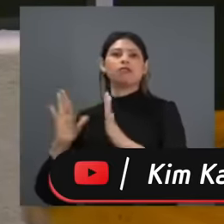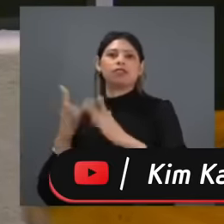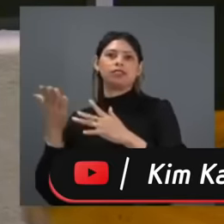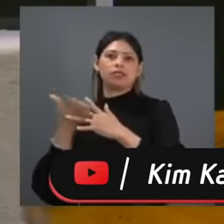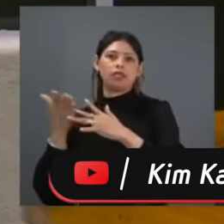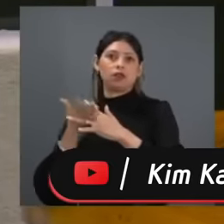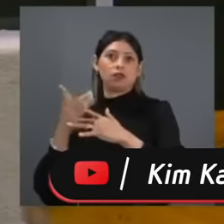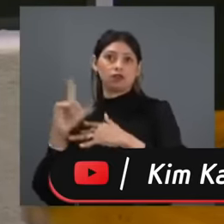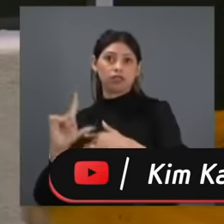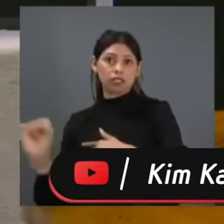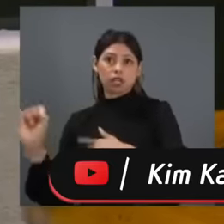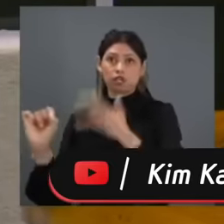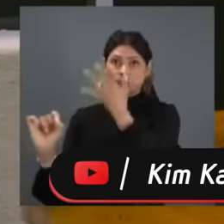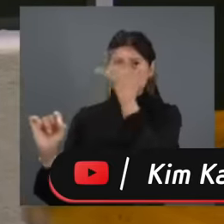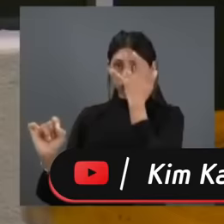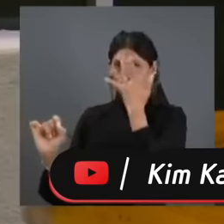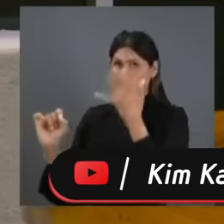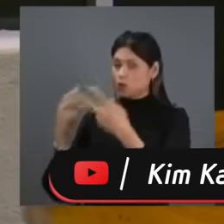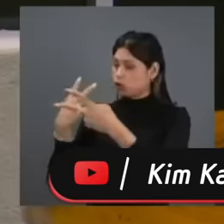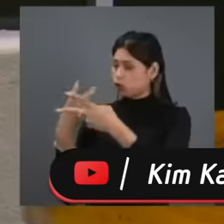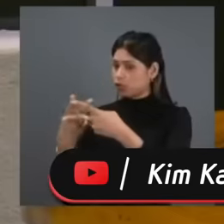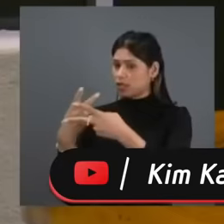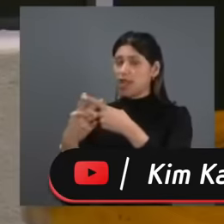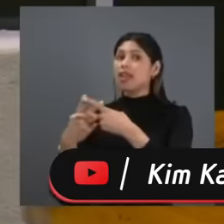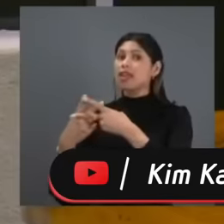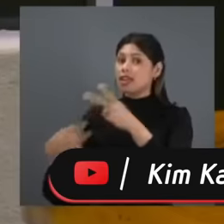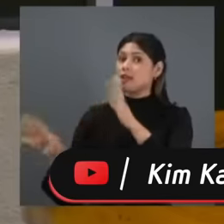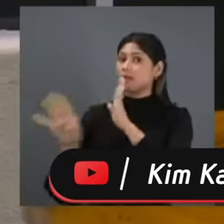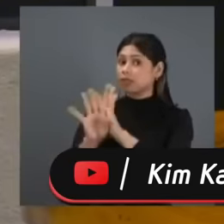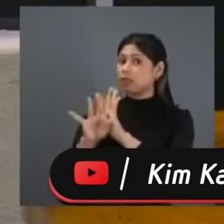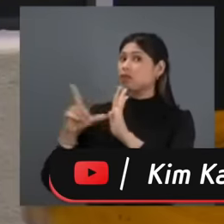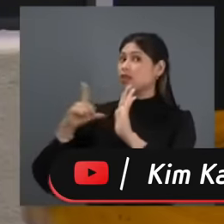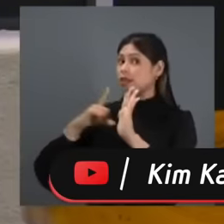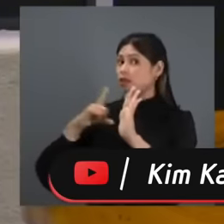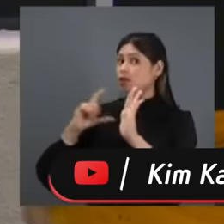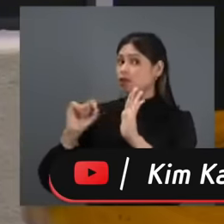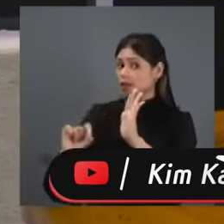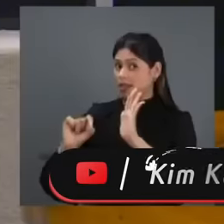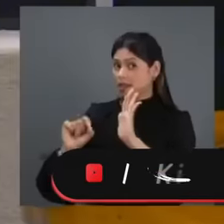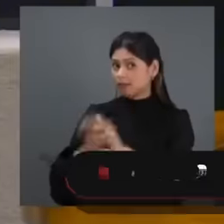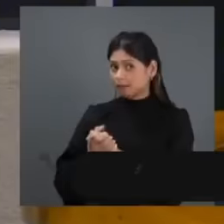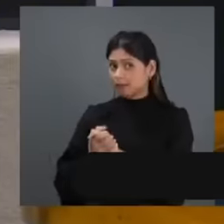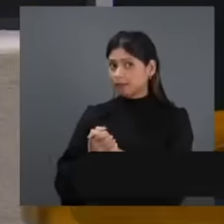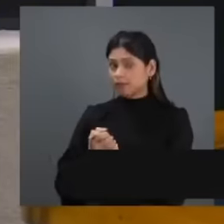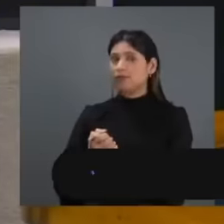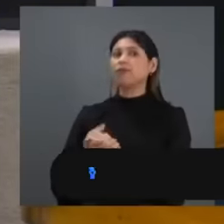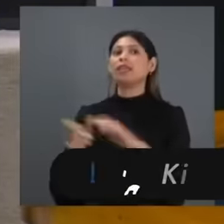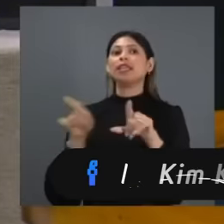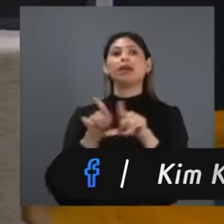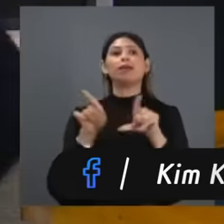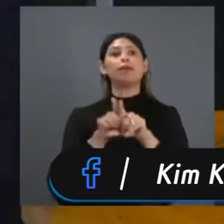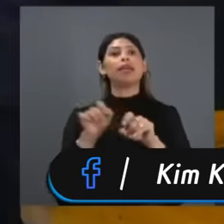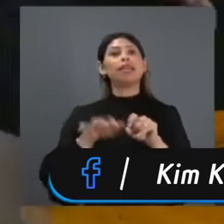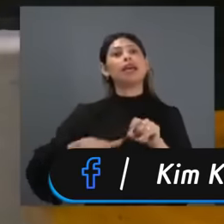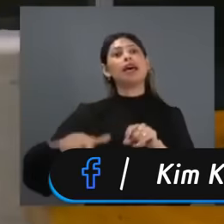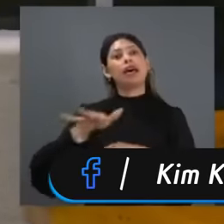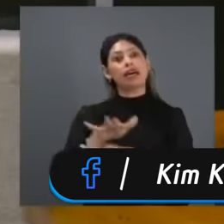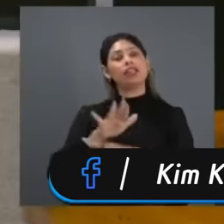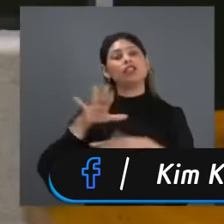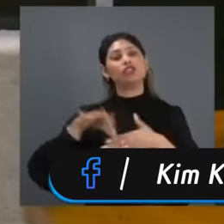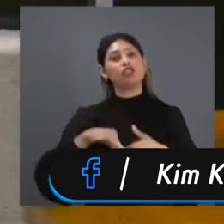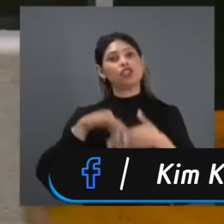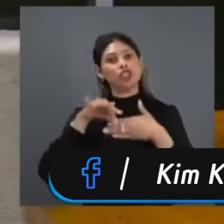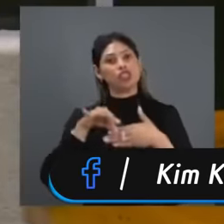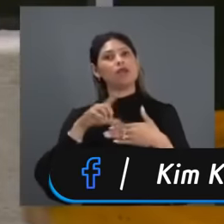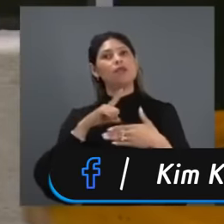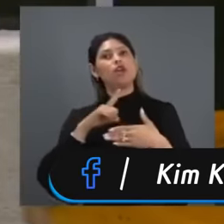das cadeias, volta a cometer crimes, mesmo aqueles que voltam para os presídios, recebem ordens de líderes de facções